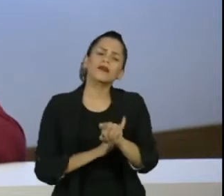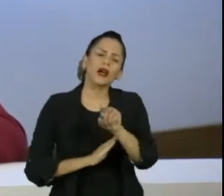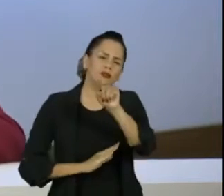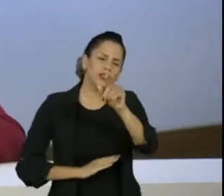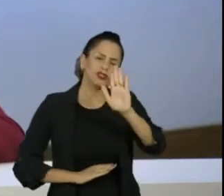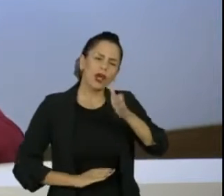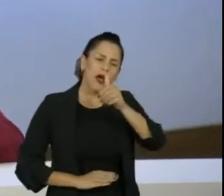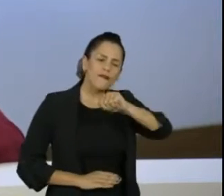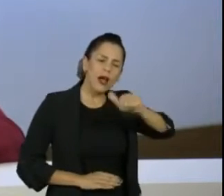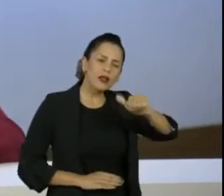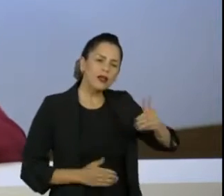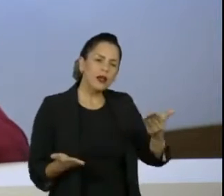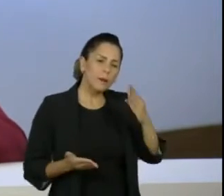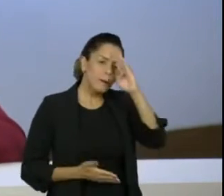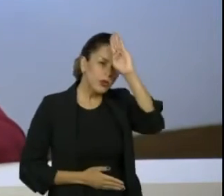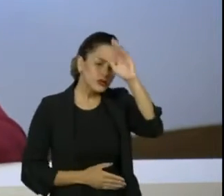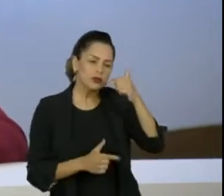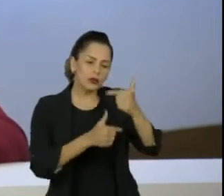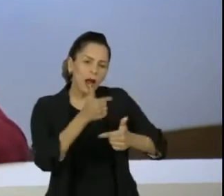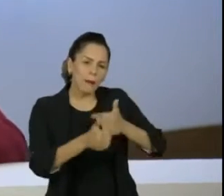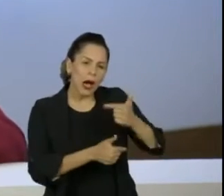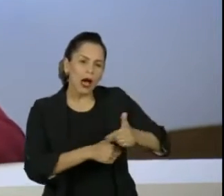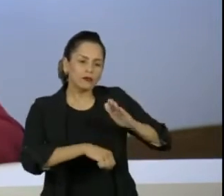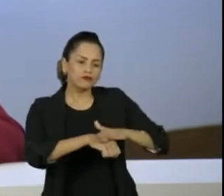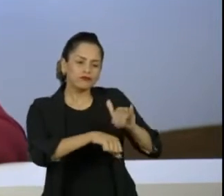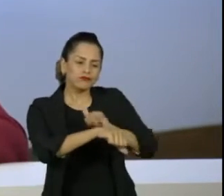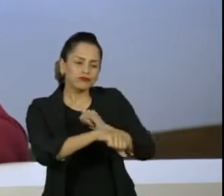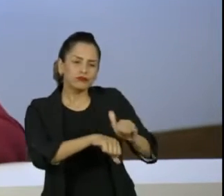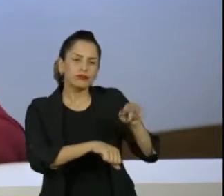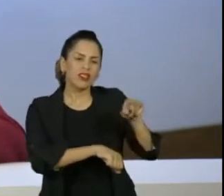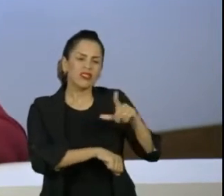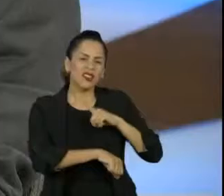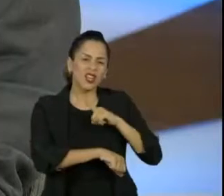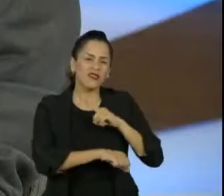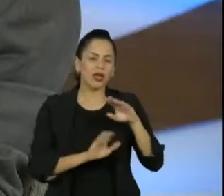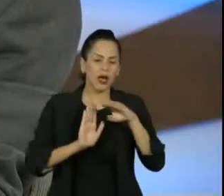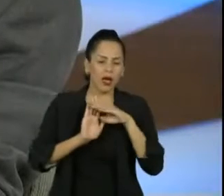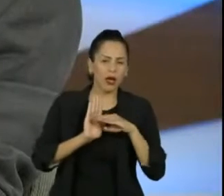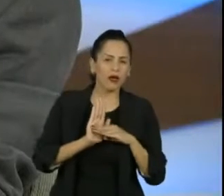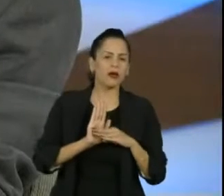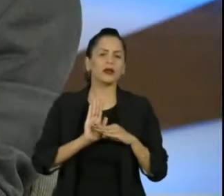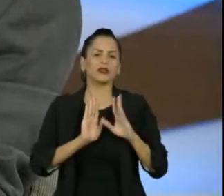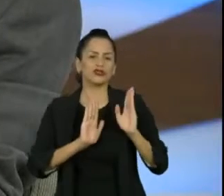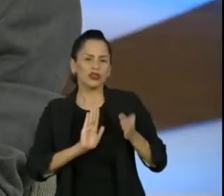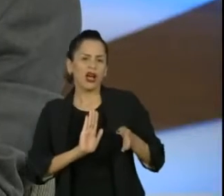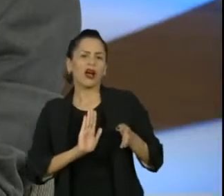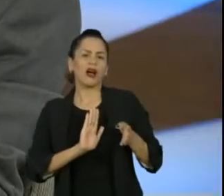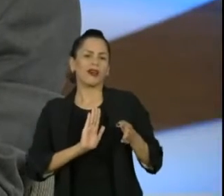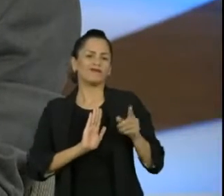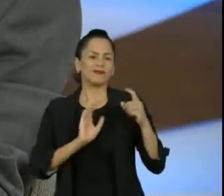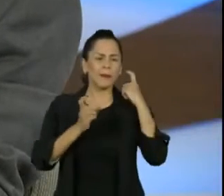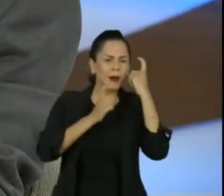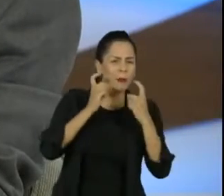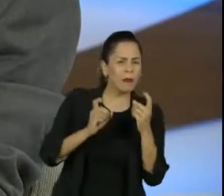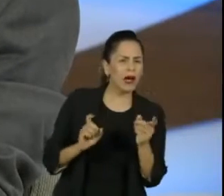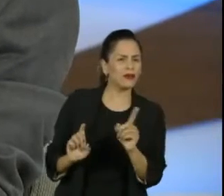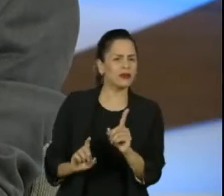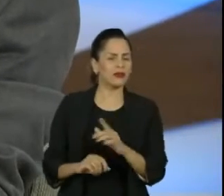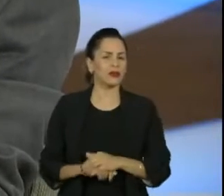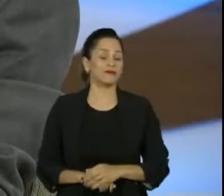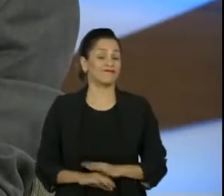quais medidas ele tomou ou deixou de tomar que preocuparam o senhor. Olha, eu acho que o presidente